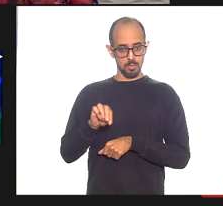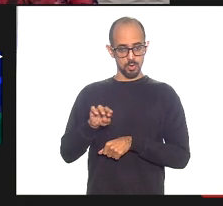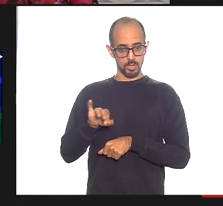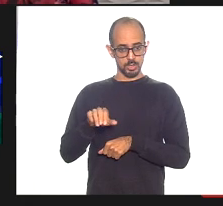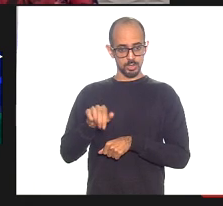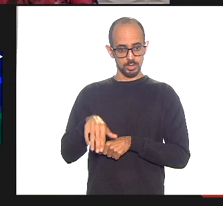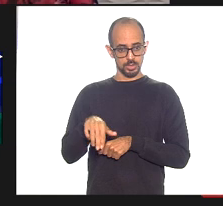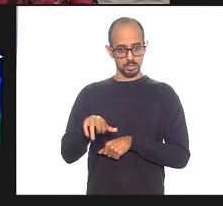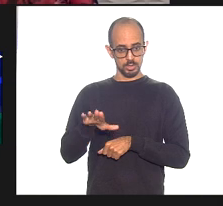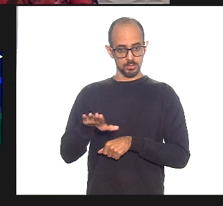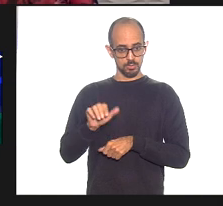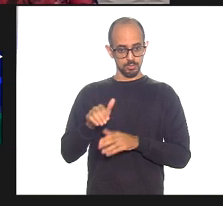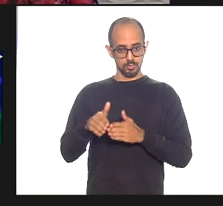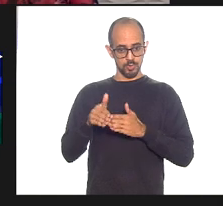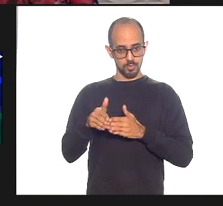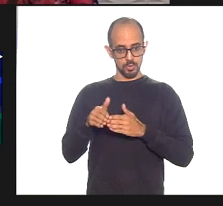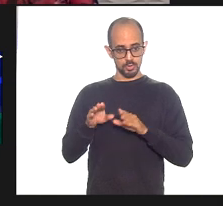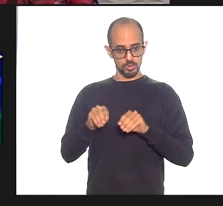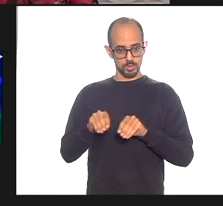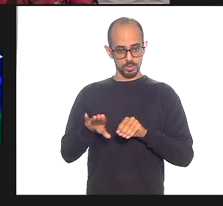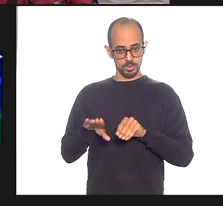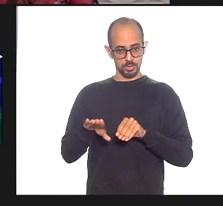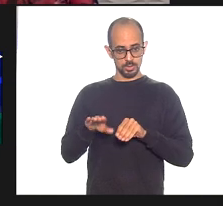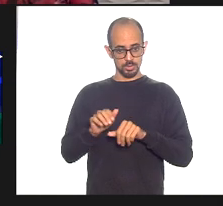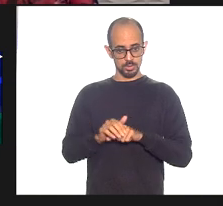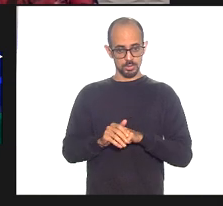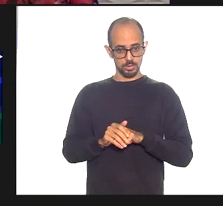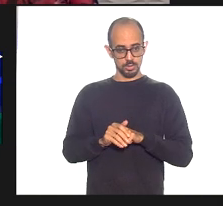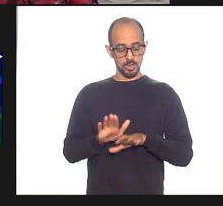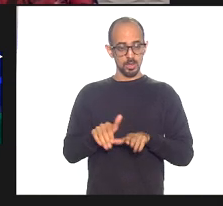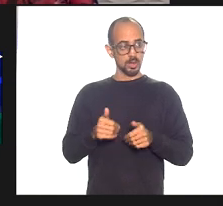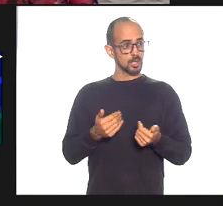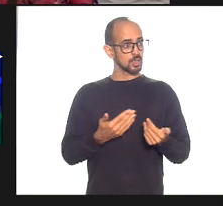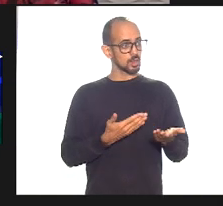desculpa Célia por favor vai continuar sendo